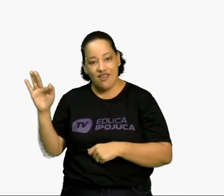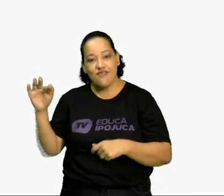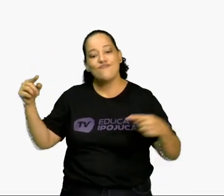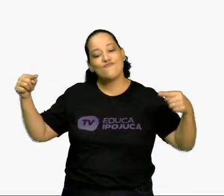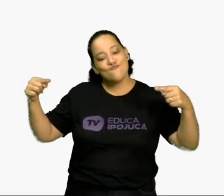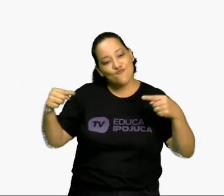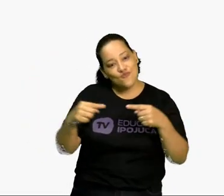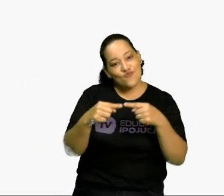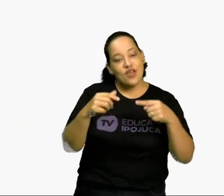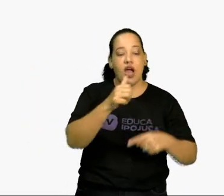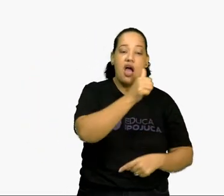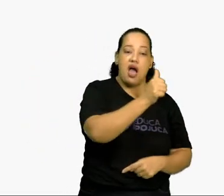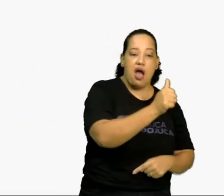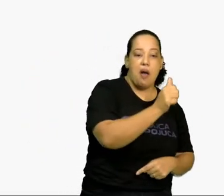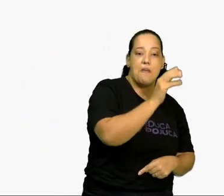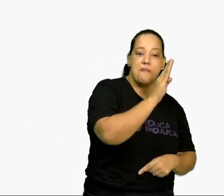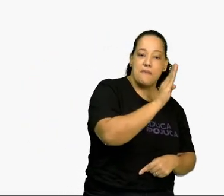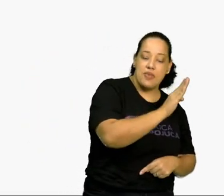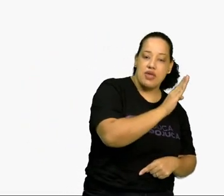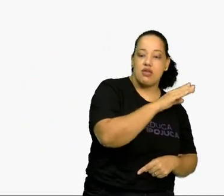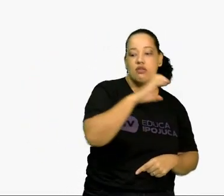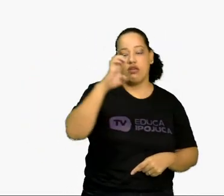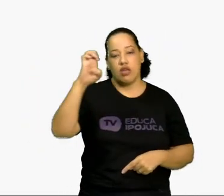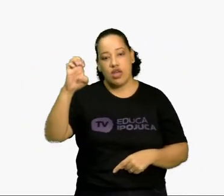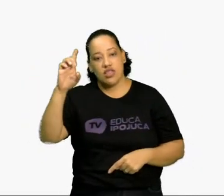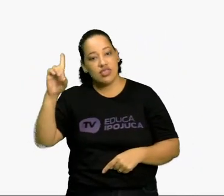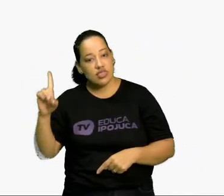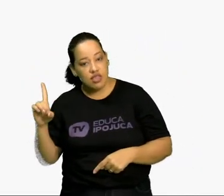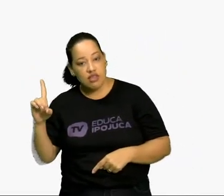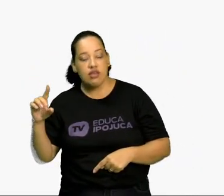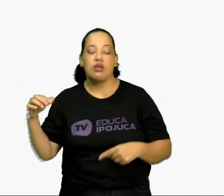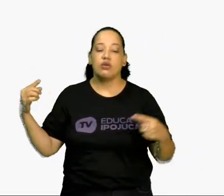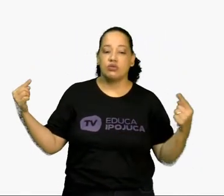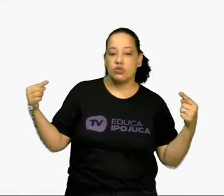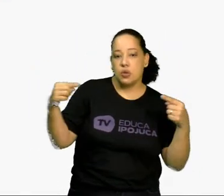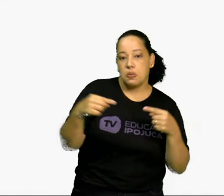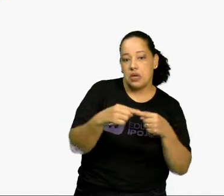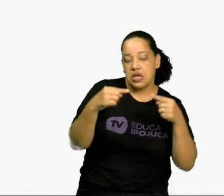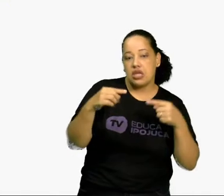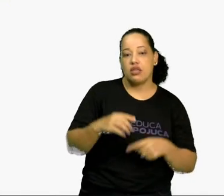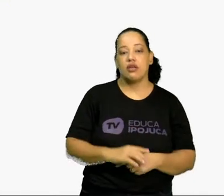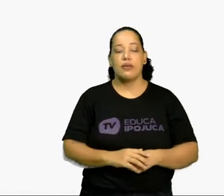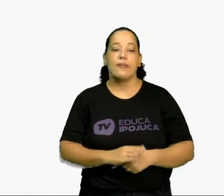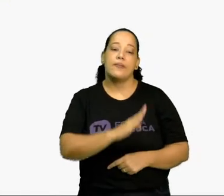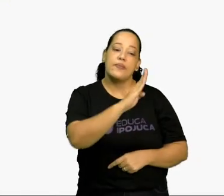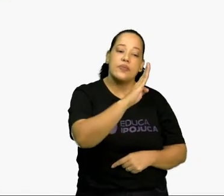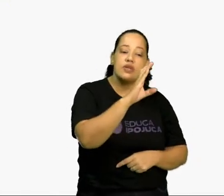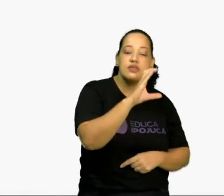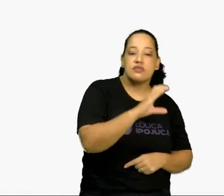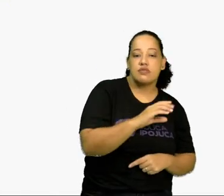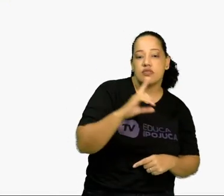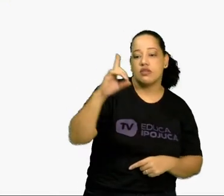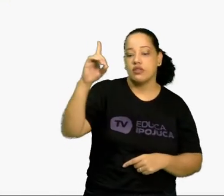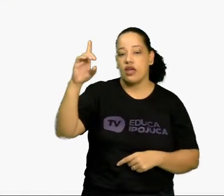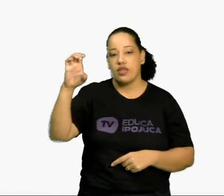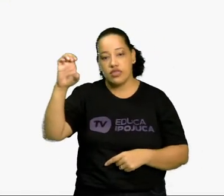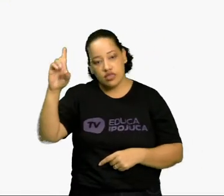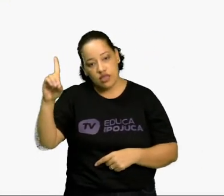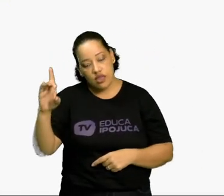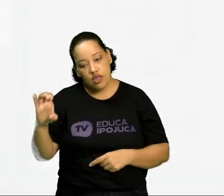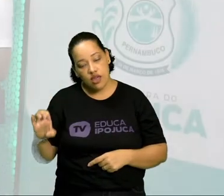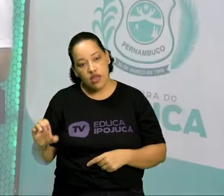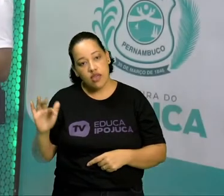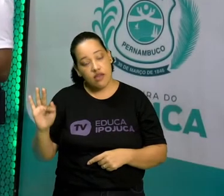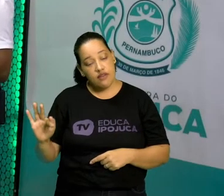lado AB é com fluência ao lado é de pular do PC é com gente é teu lado a ser é